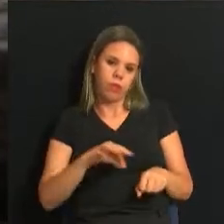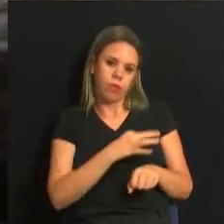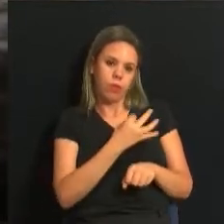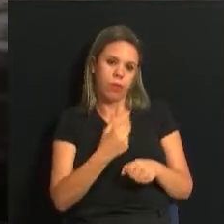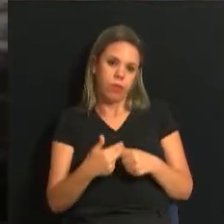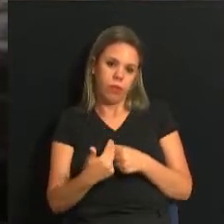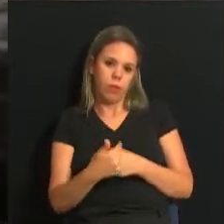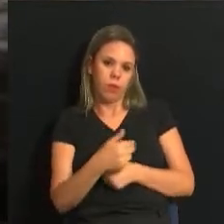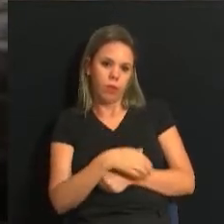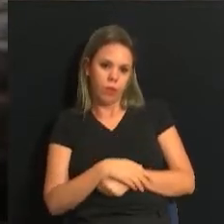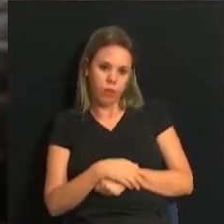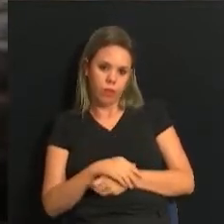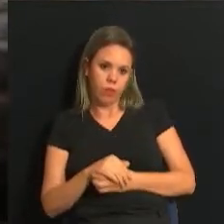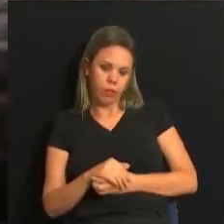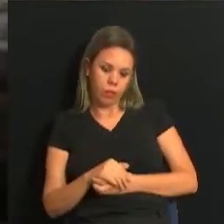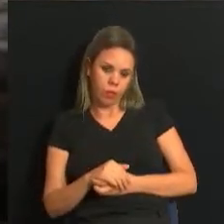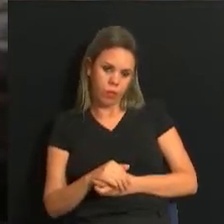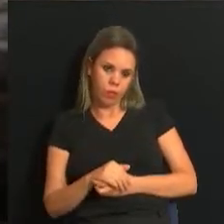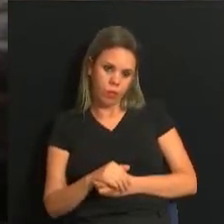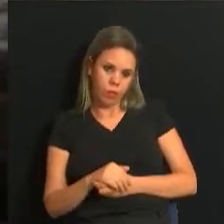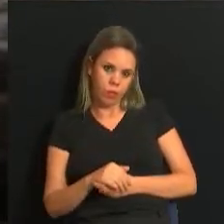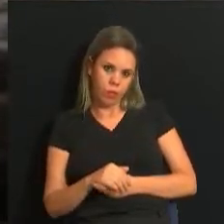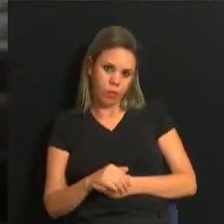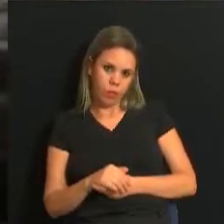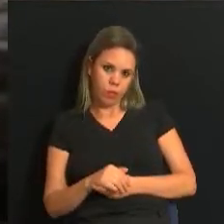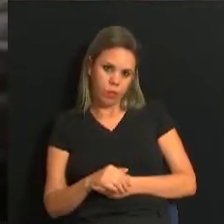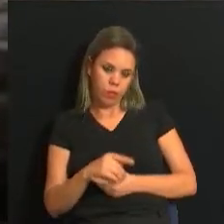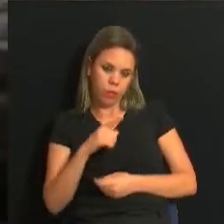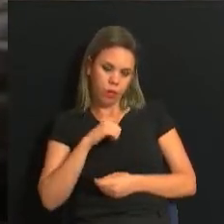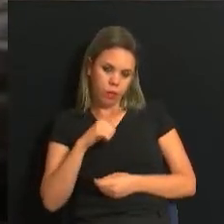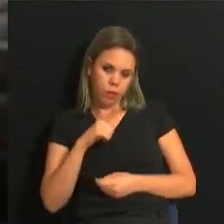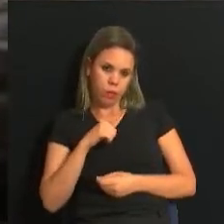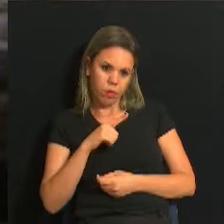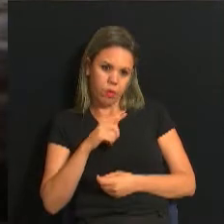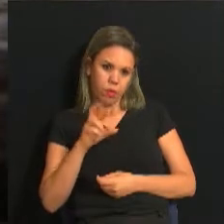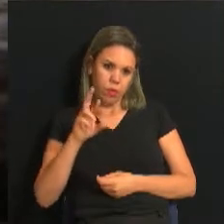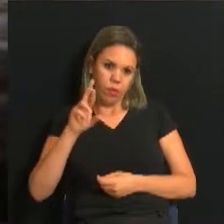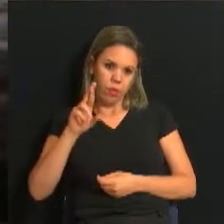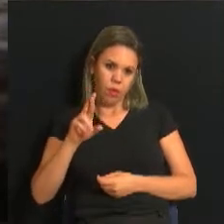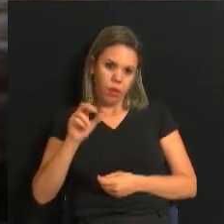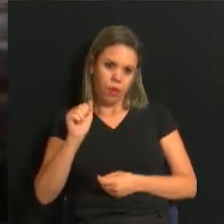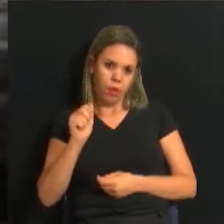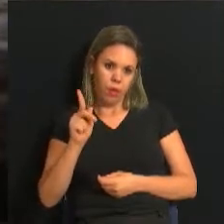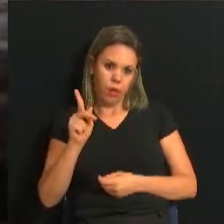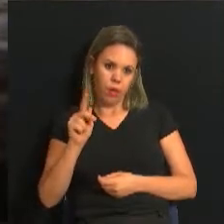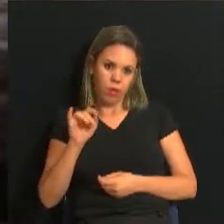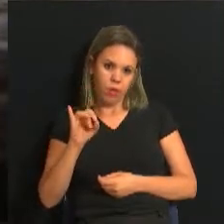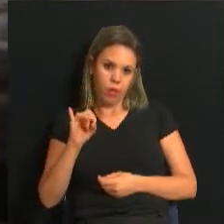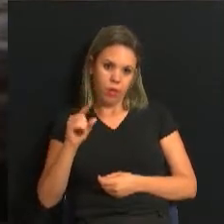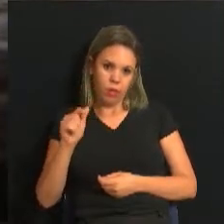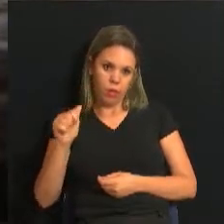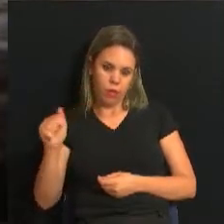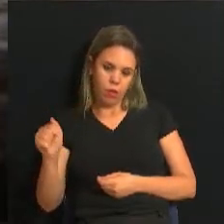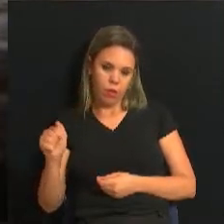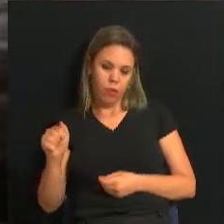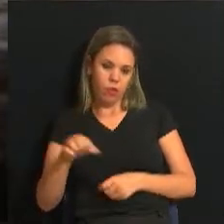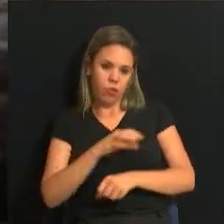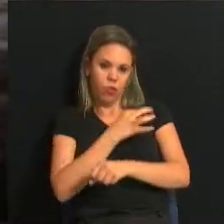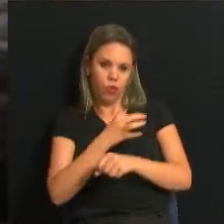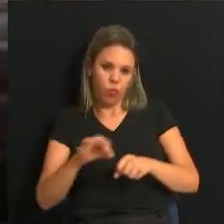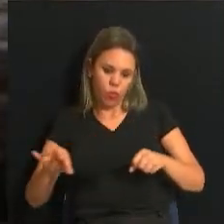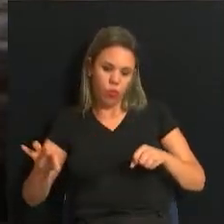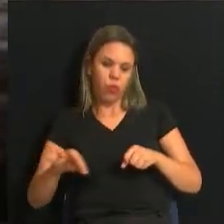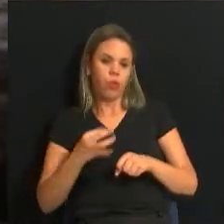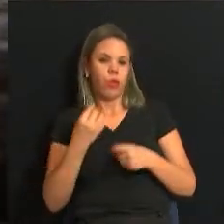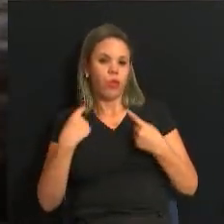Unicamp. Nós teremos também rapsódias, concertos musicais de choro de Villa-Lobos. nós